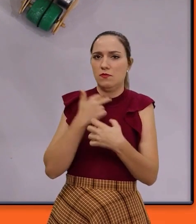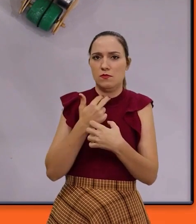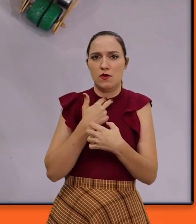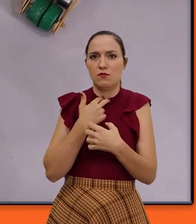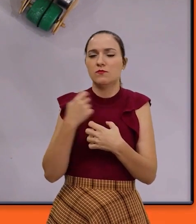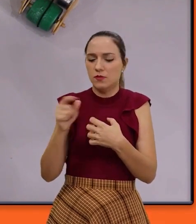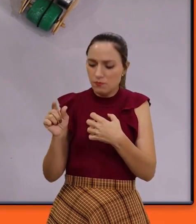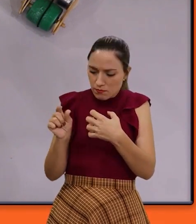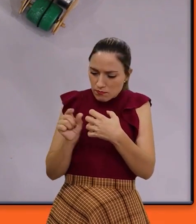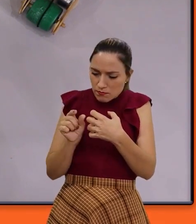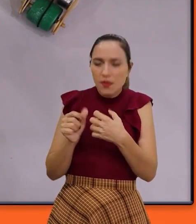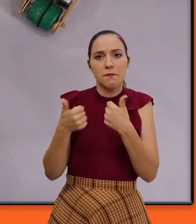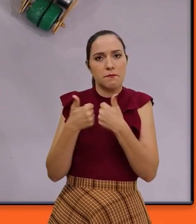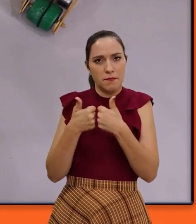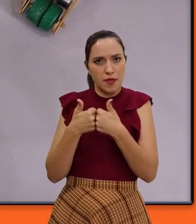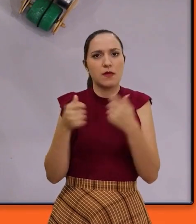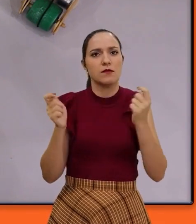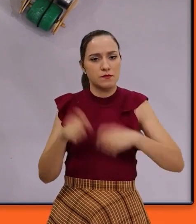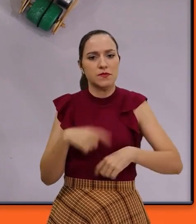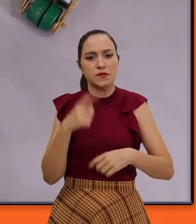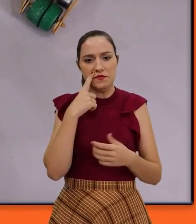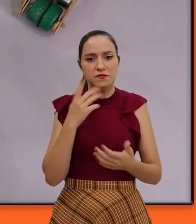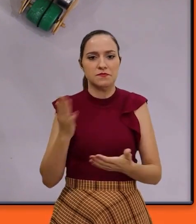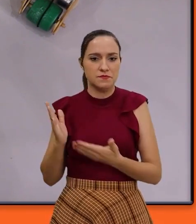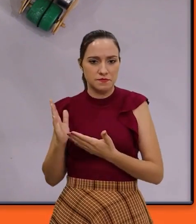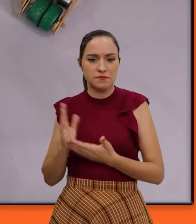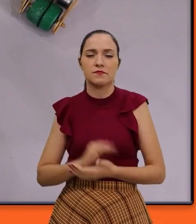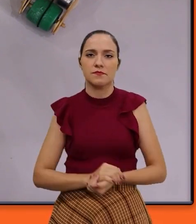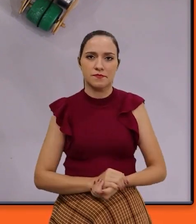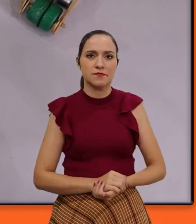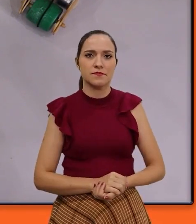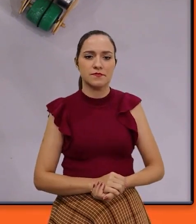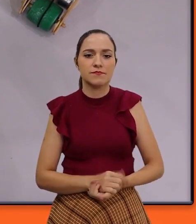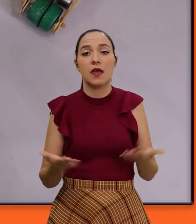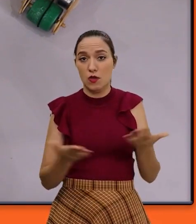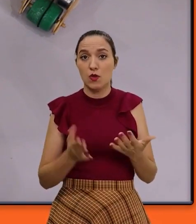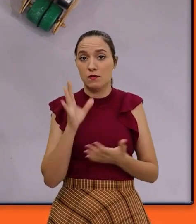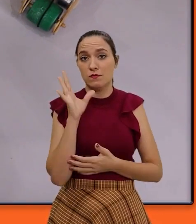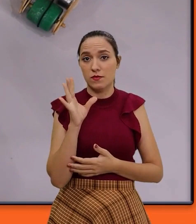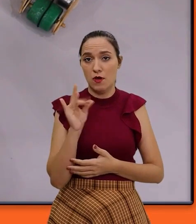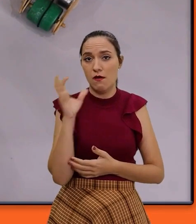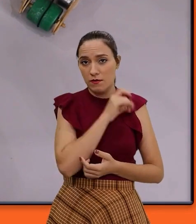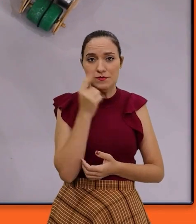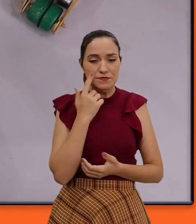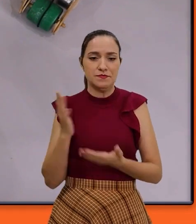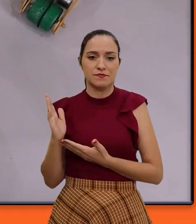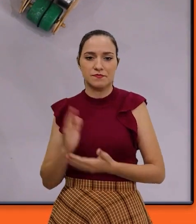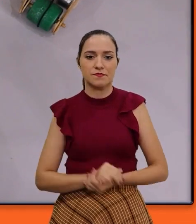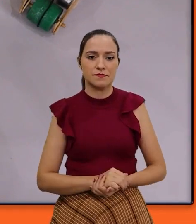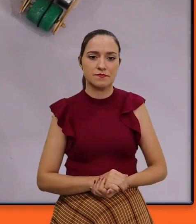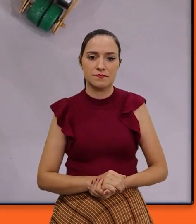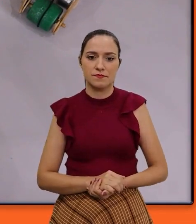rodinha, mas você pode aproximar bastante dela aqui, certo?